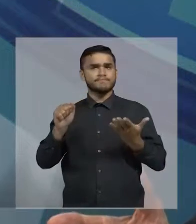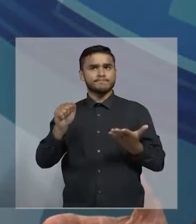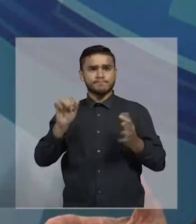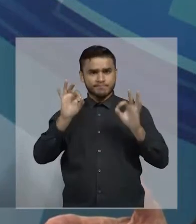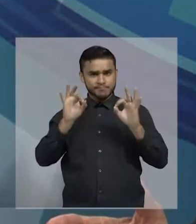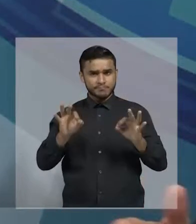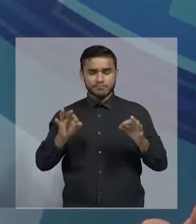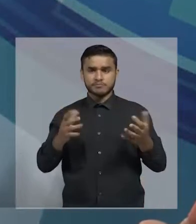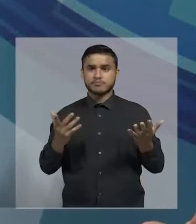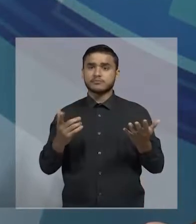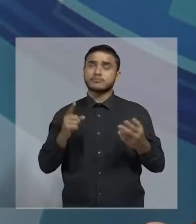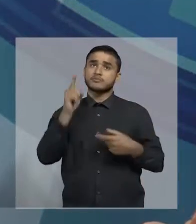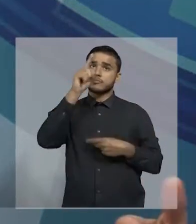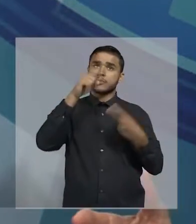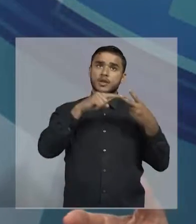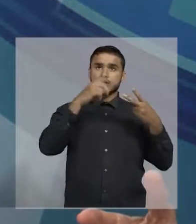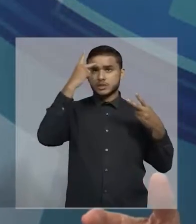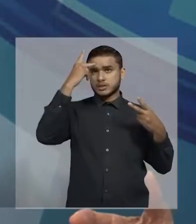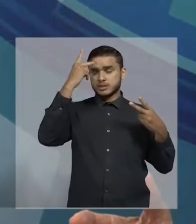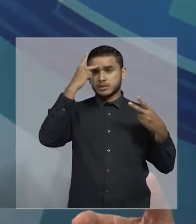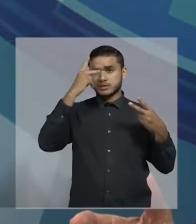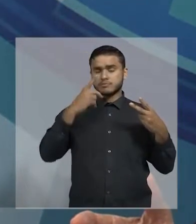São Paulo